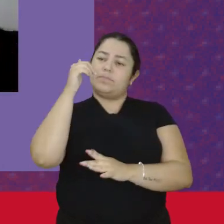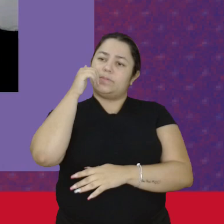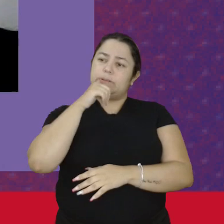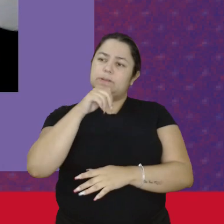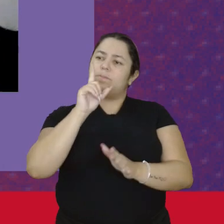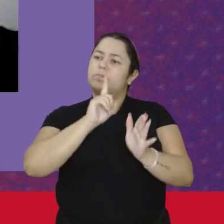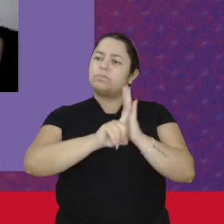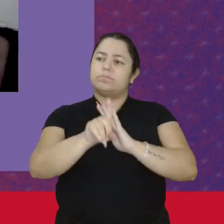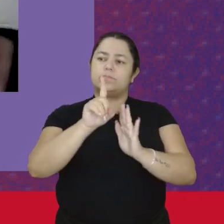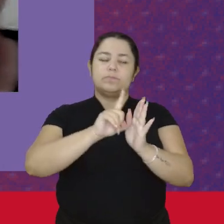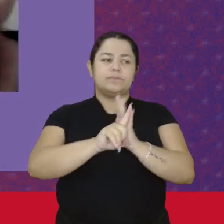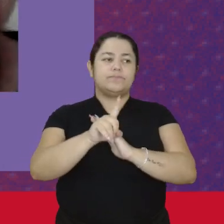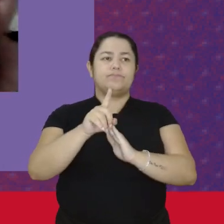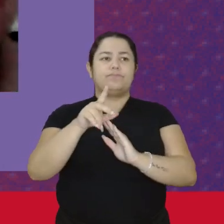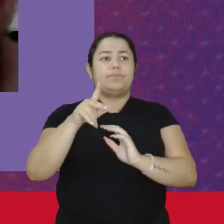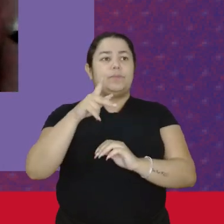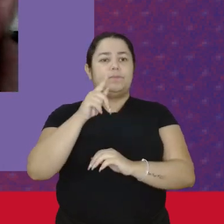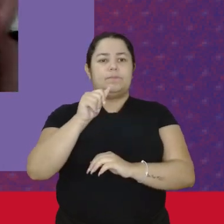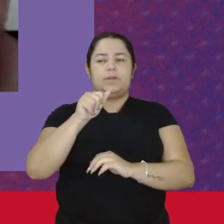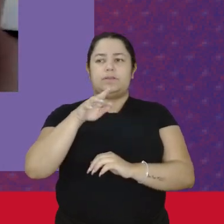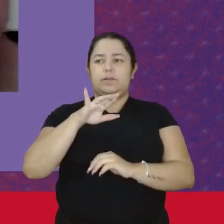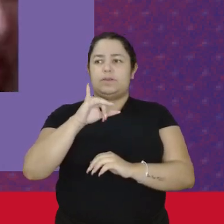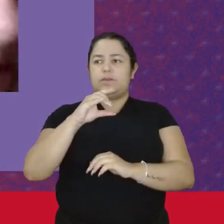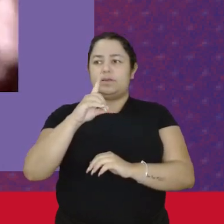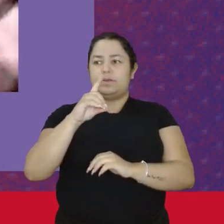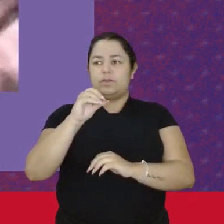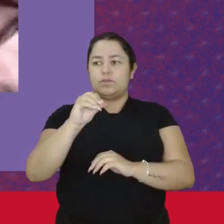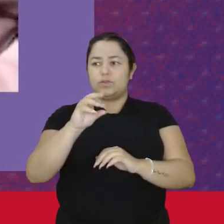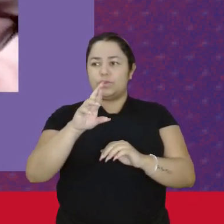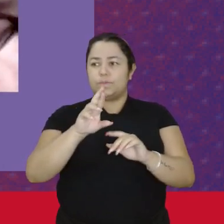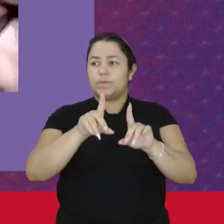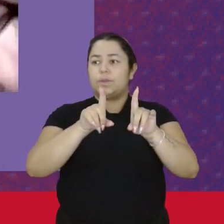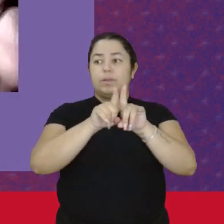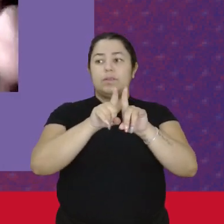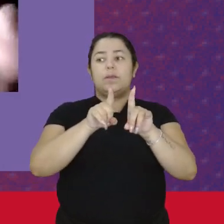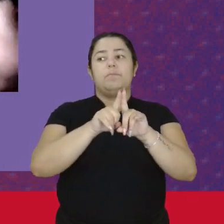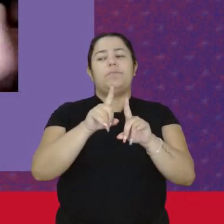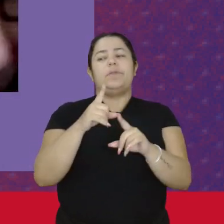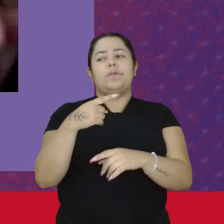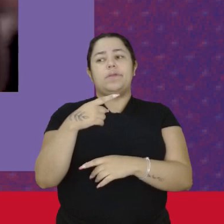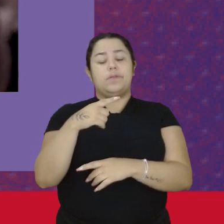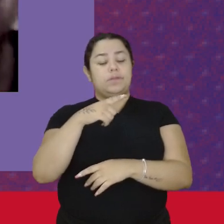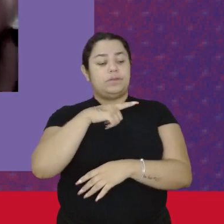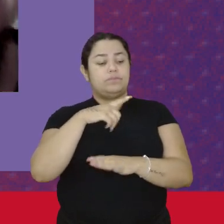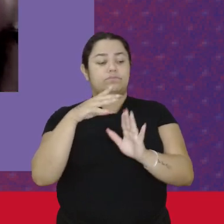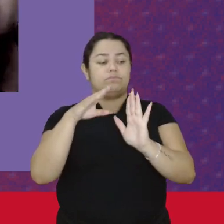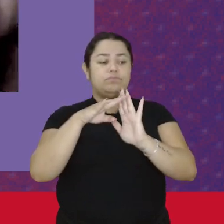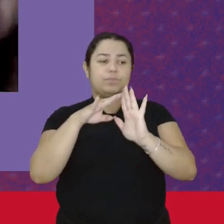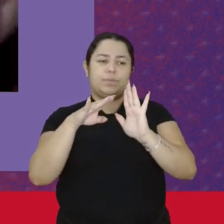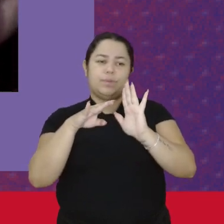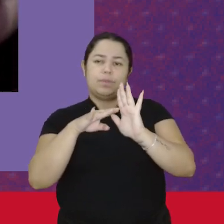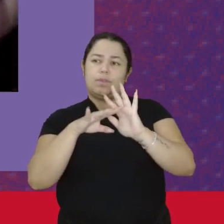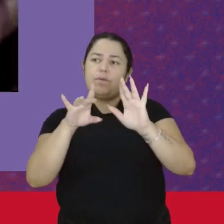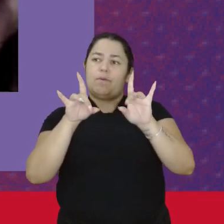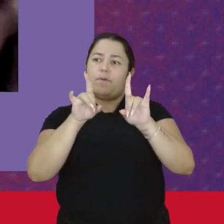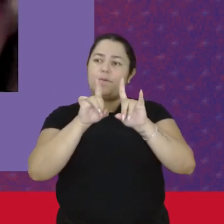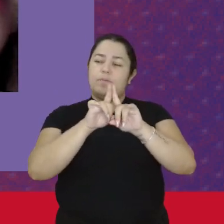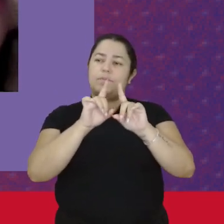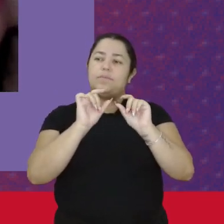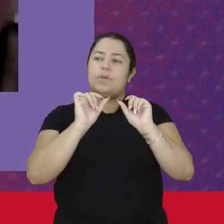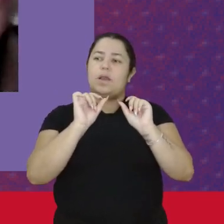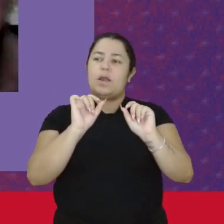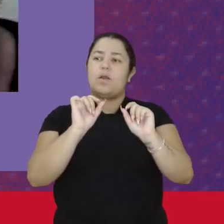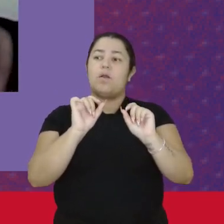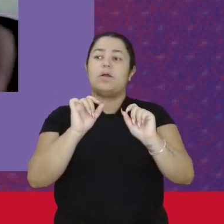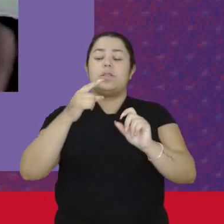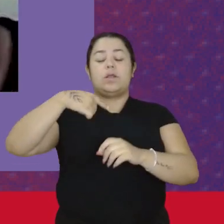o patriarcado. Então a gente tem que colocar a Carmen da Silva também